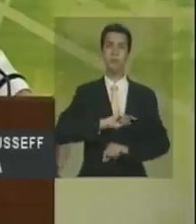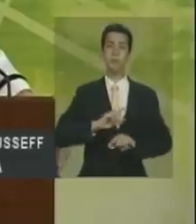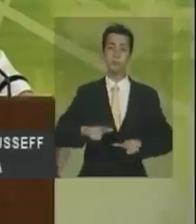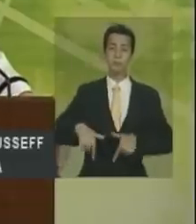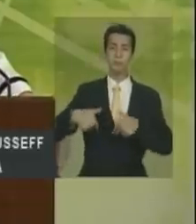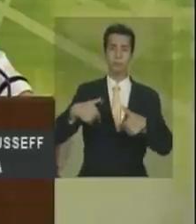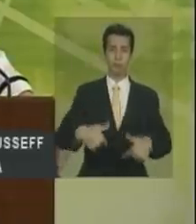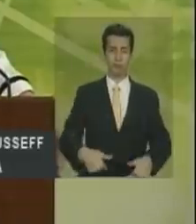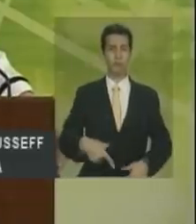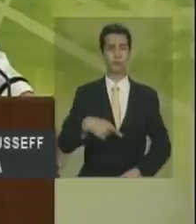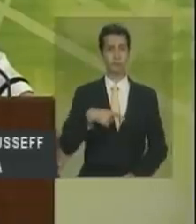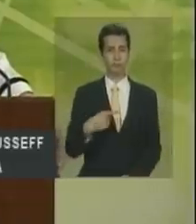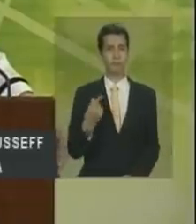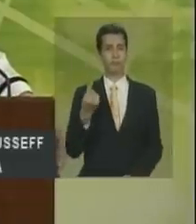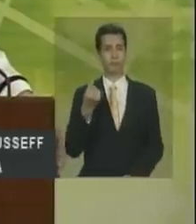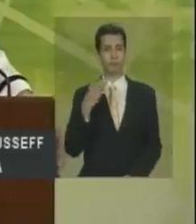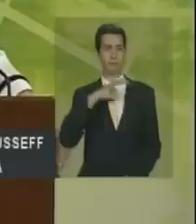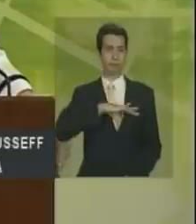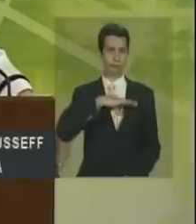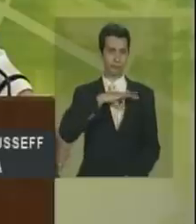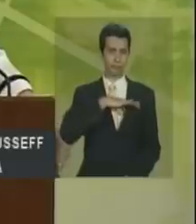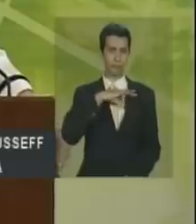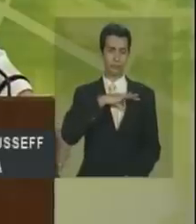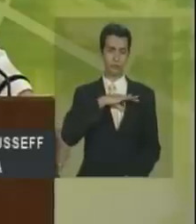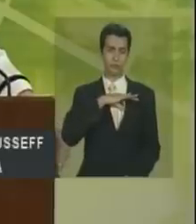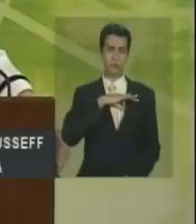redução do custo salarial,